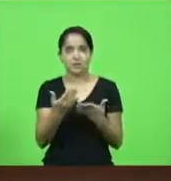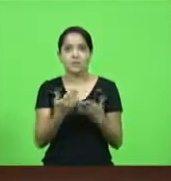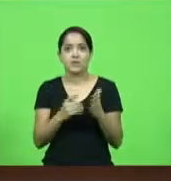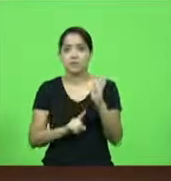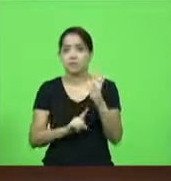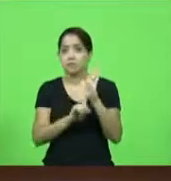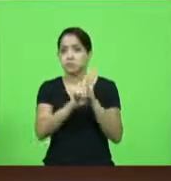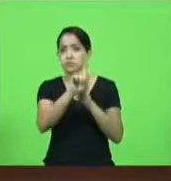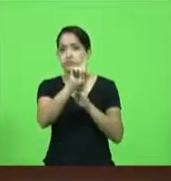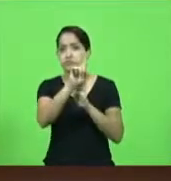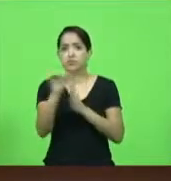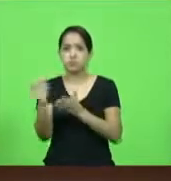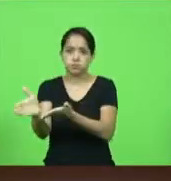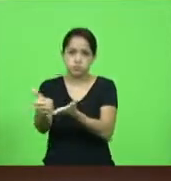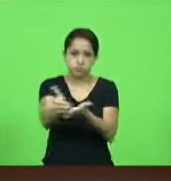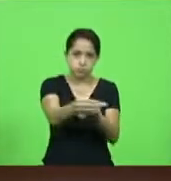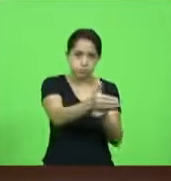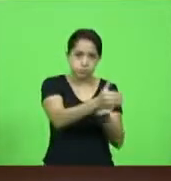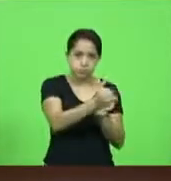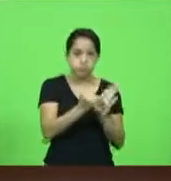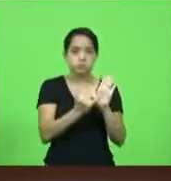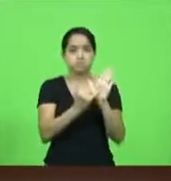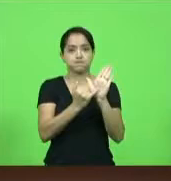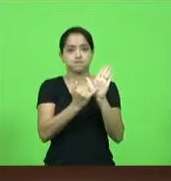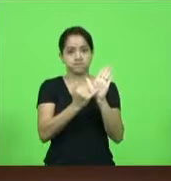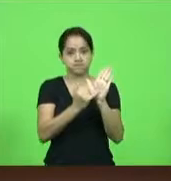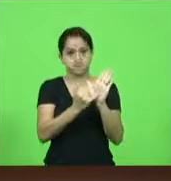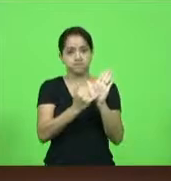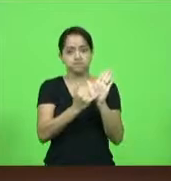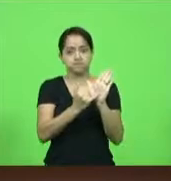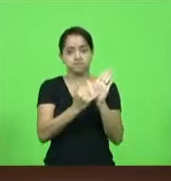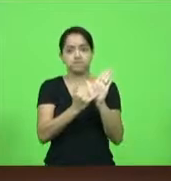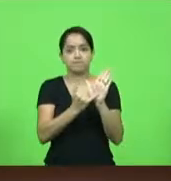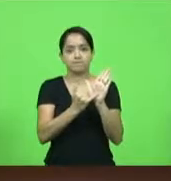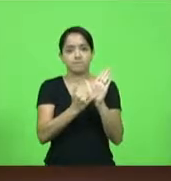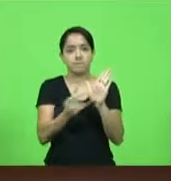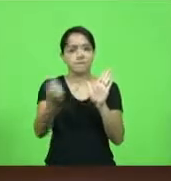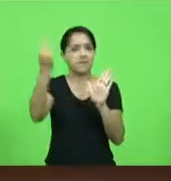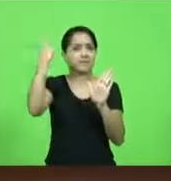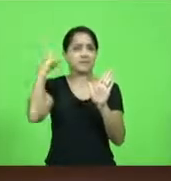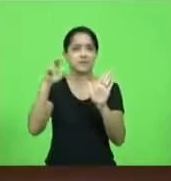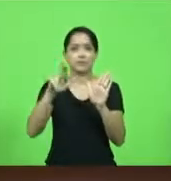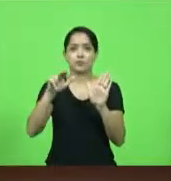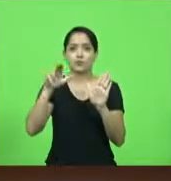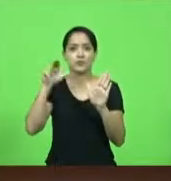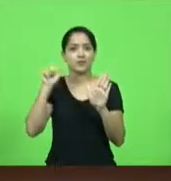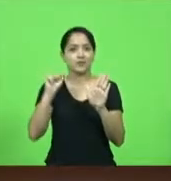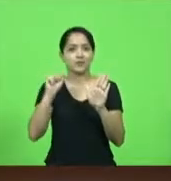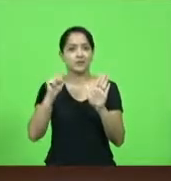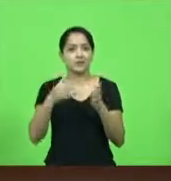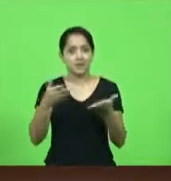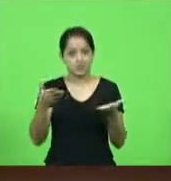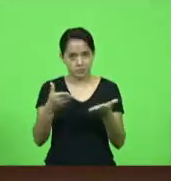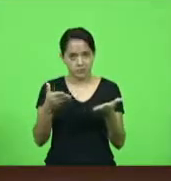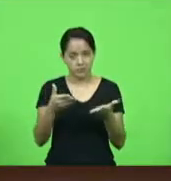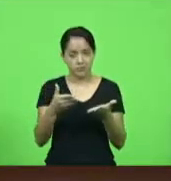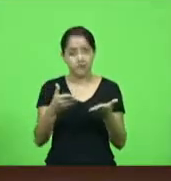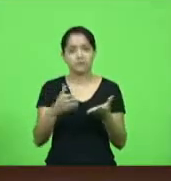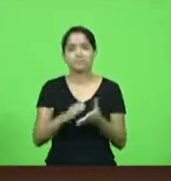de impostos. Nunca antes na história desse estado, e se fosse o Lula